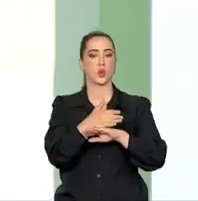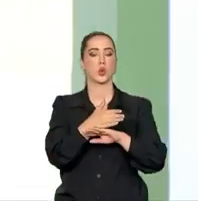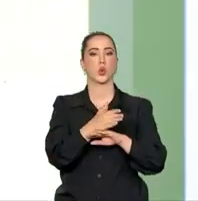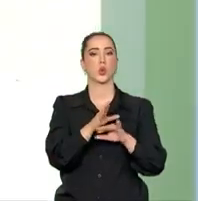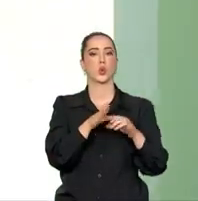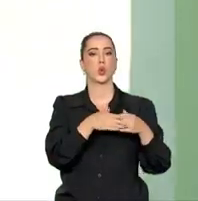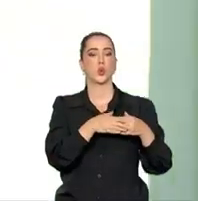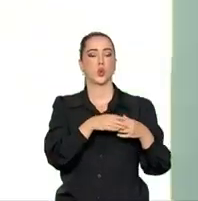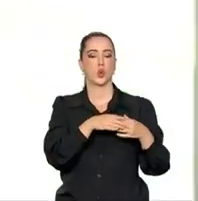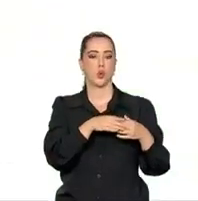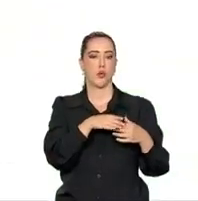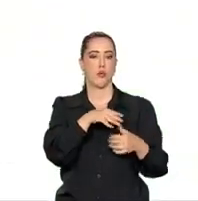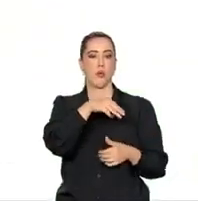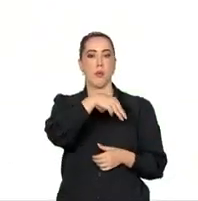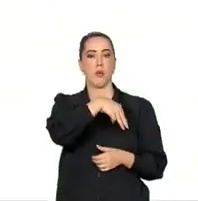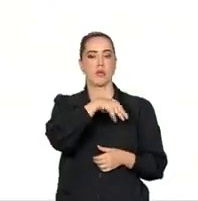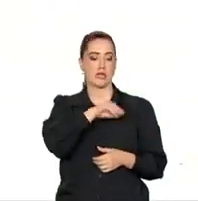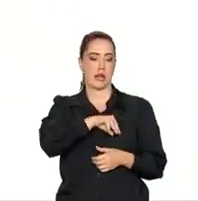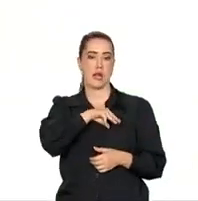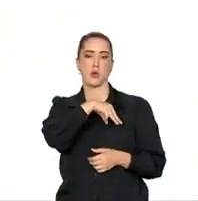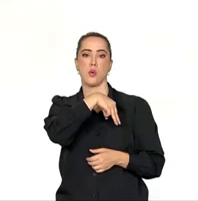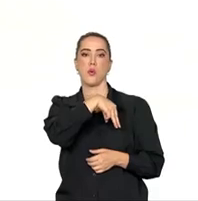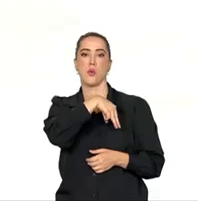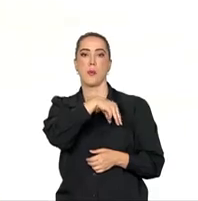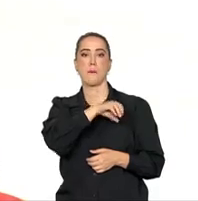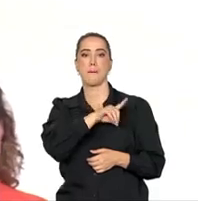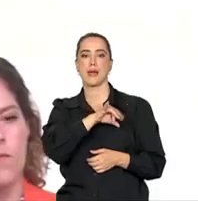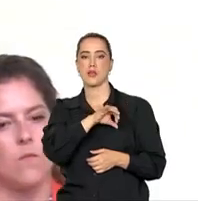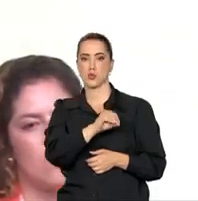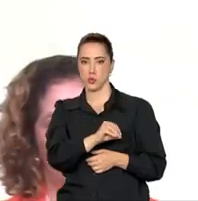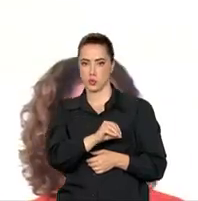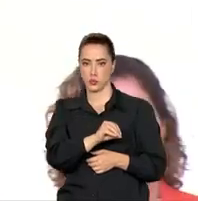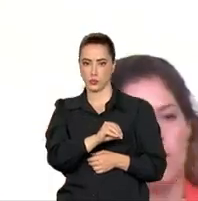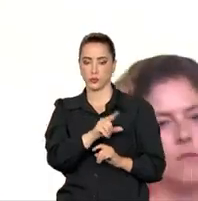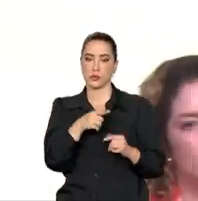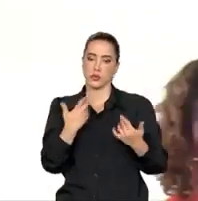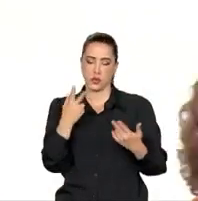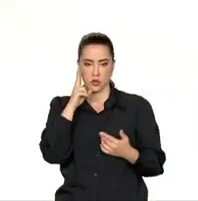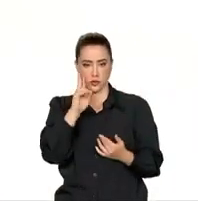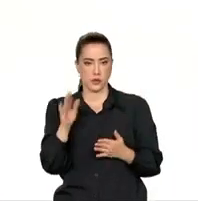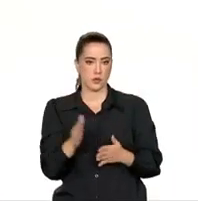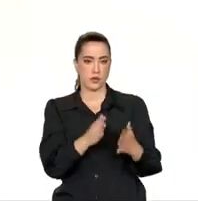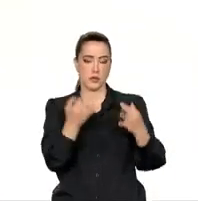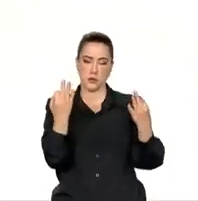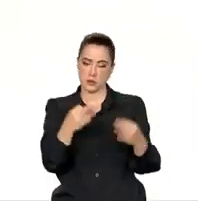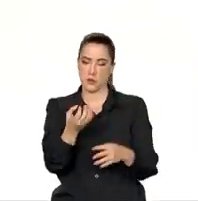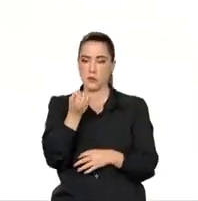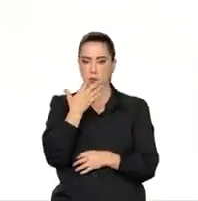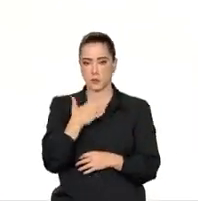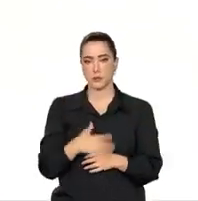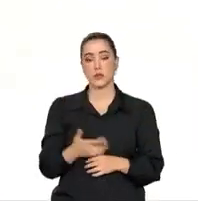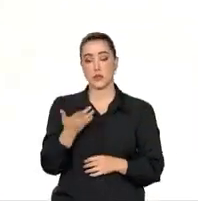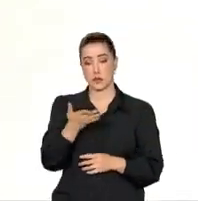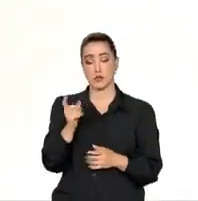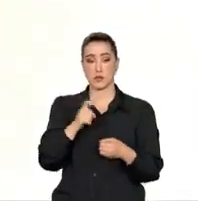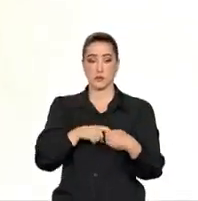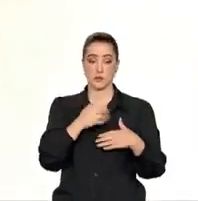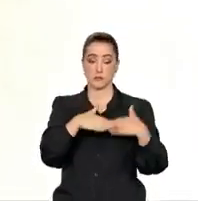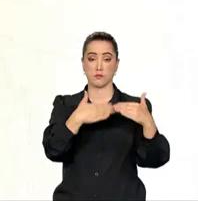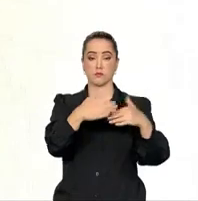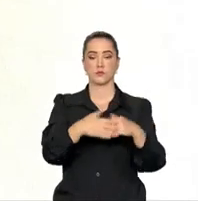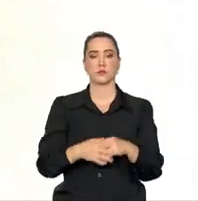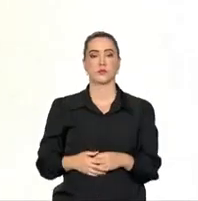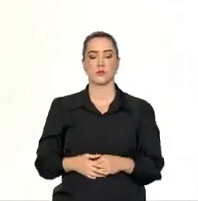média. Então, é um sinal que o caminho é vigoroso e é certo. É isso que a gente está retomando.